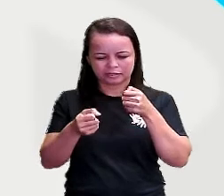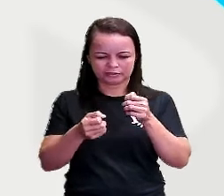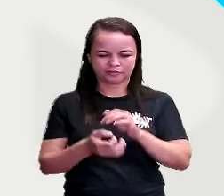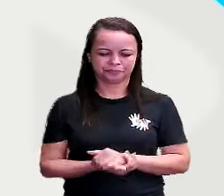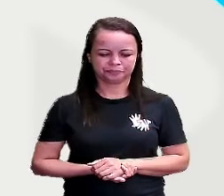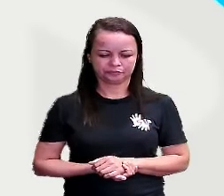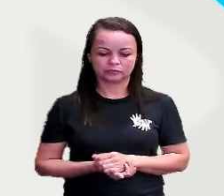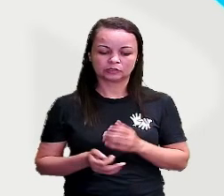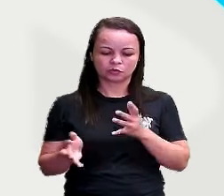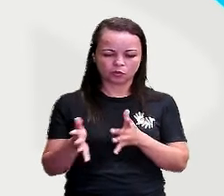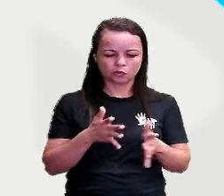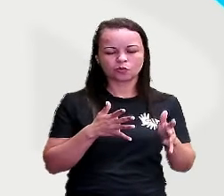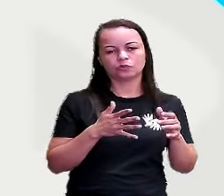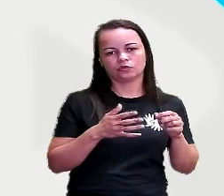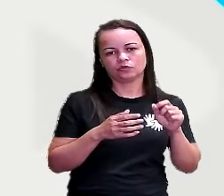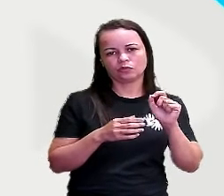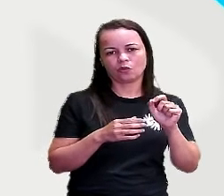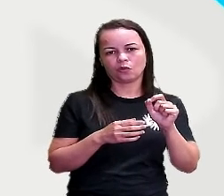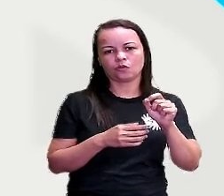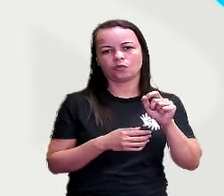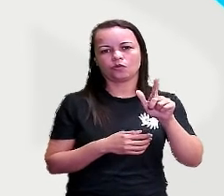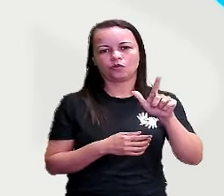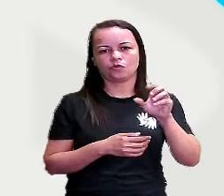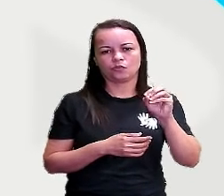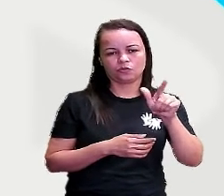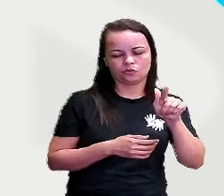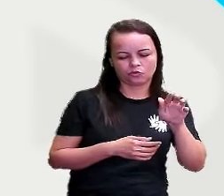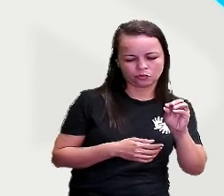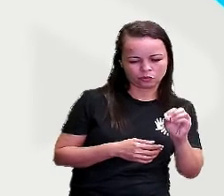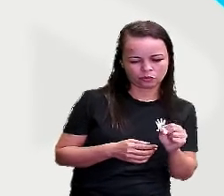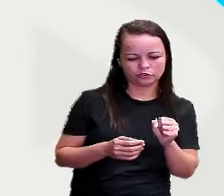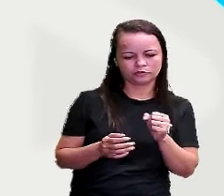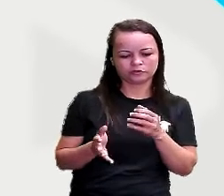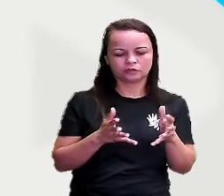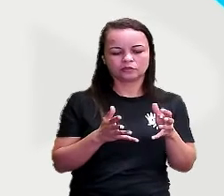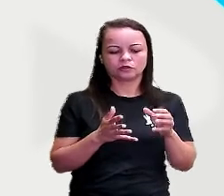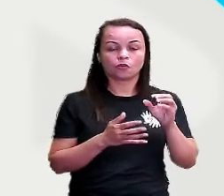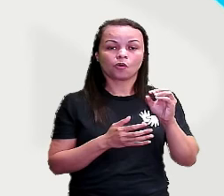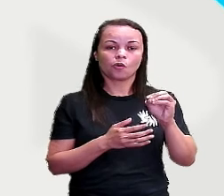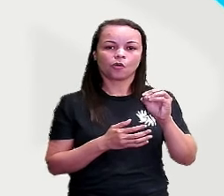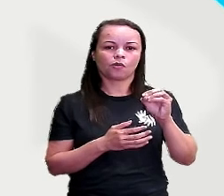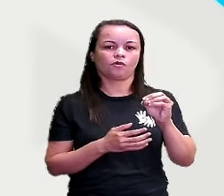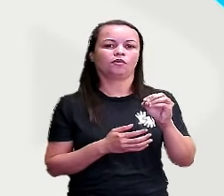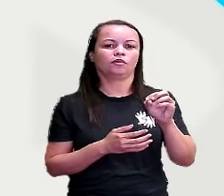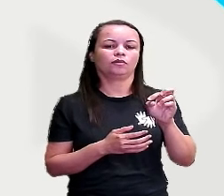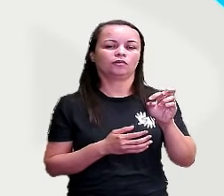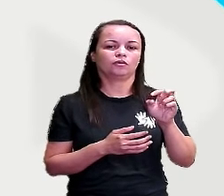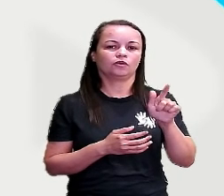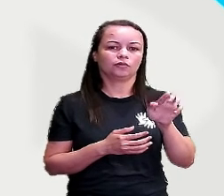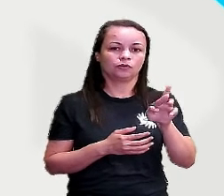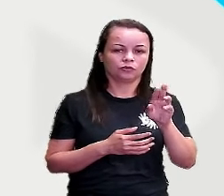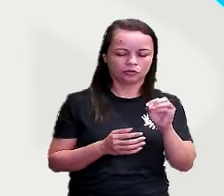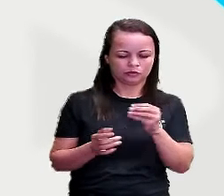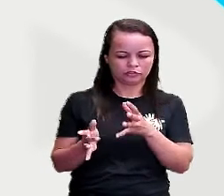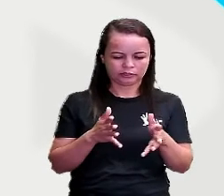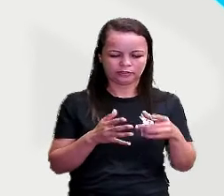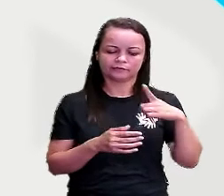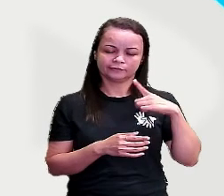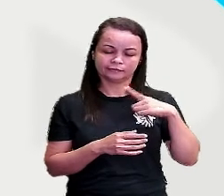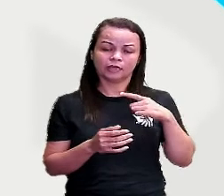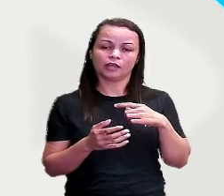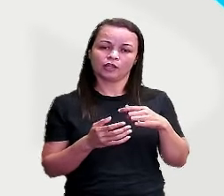lobos e ogros, porque como a gente viu, a conjunção ela pode também ligar termos de uma única oração. Muito bem.